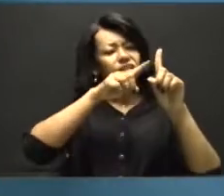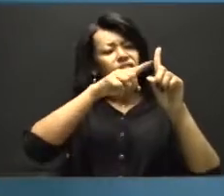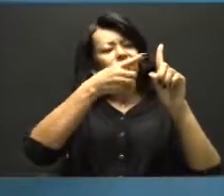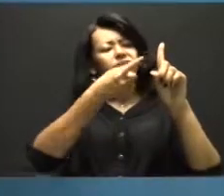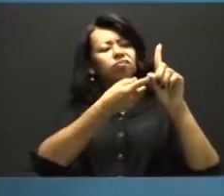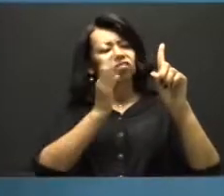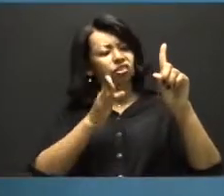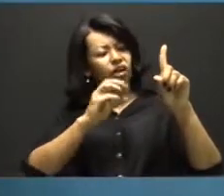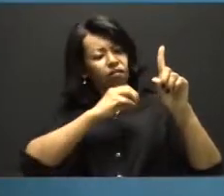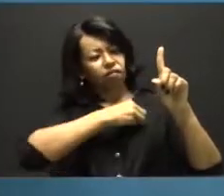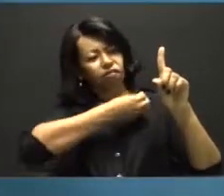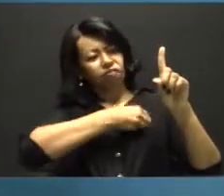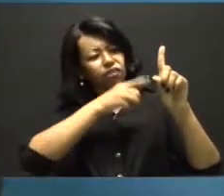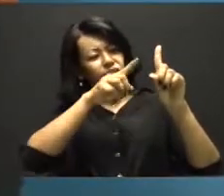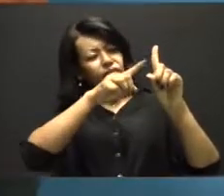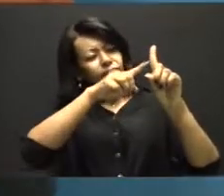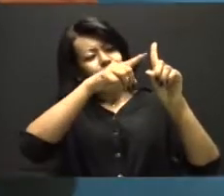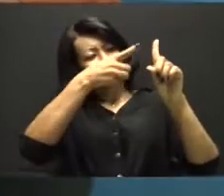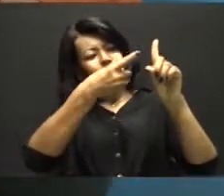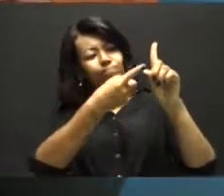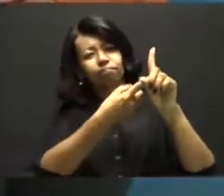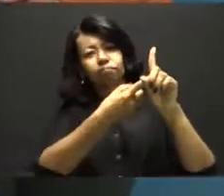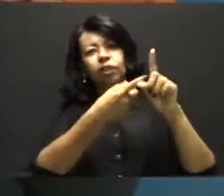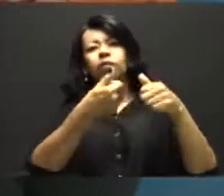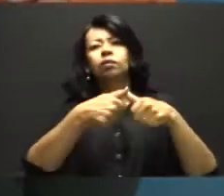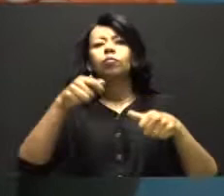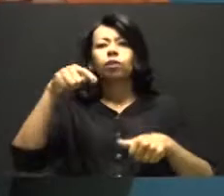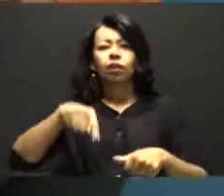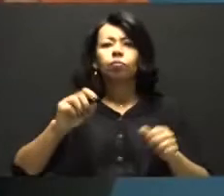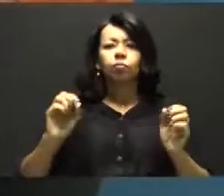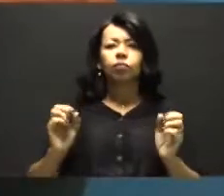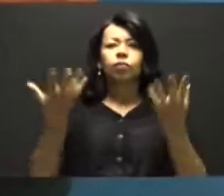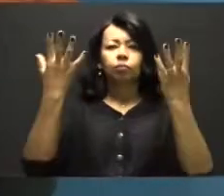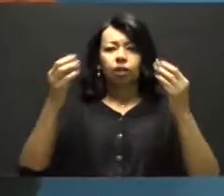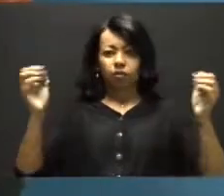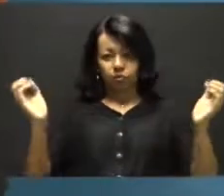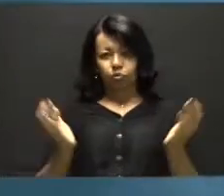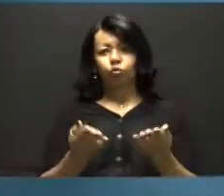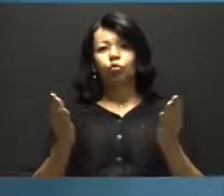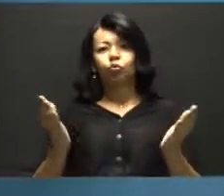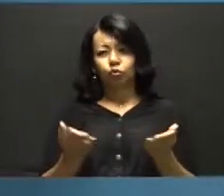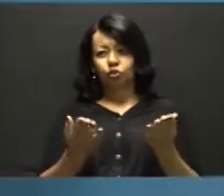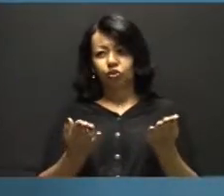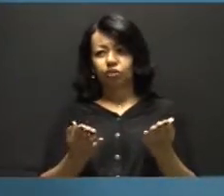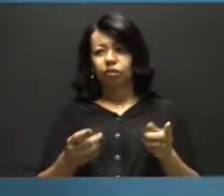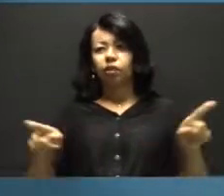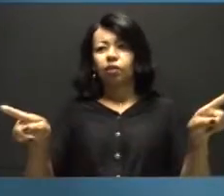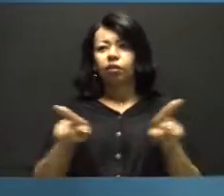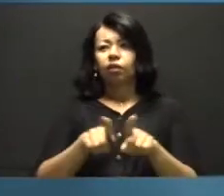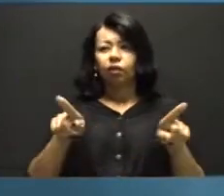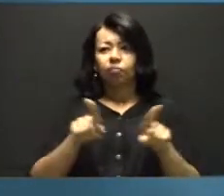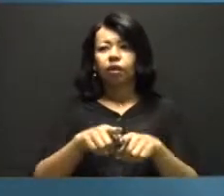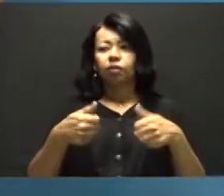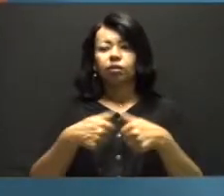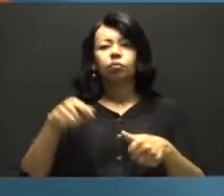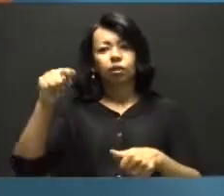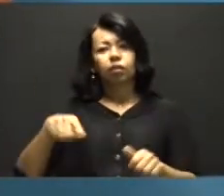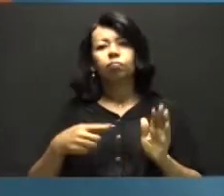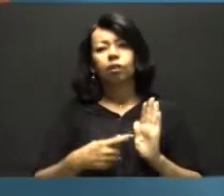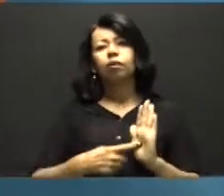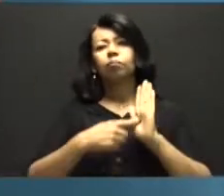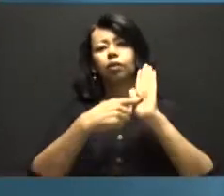acontecendo ali e é isso que nós estamos aqui celebrando nascituro e também nós estamos aqui para representar